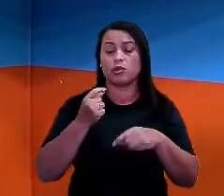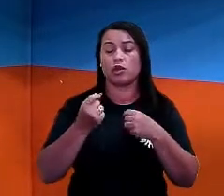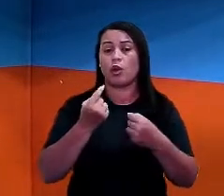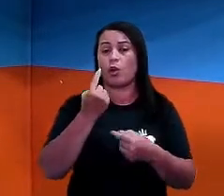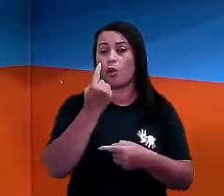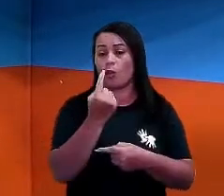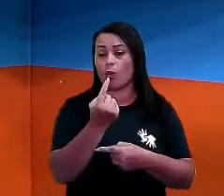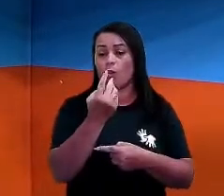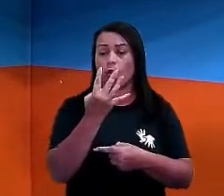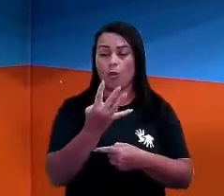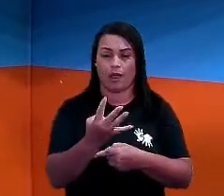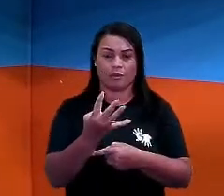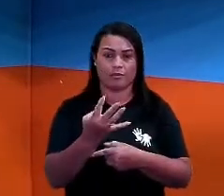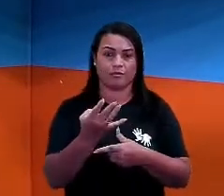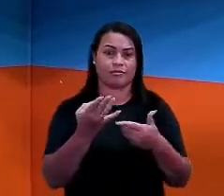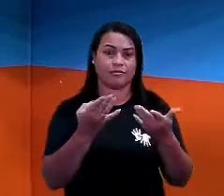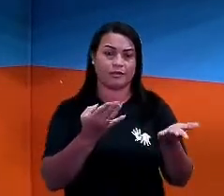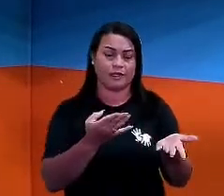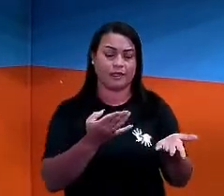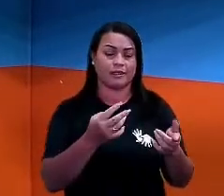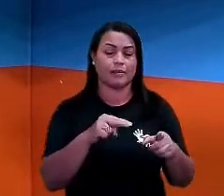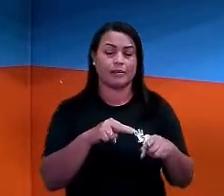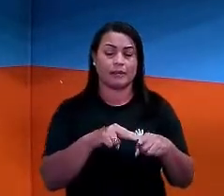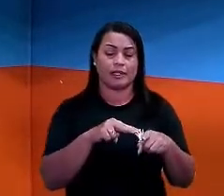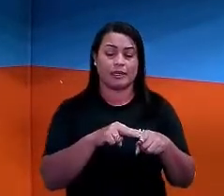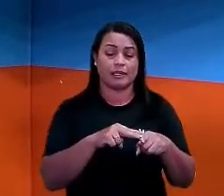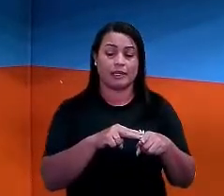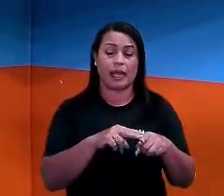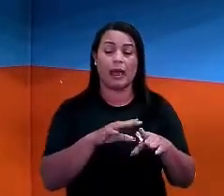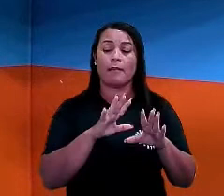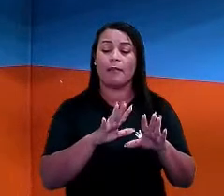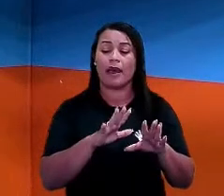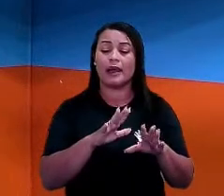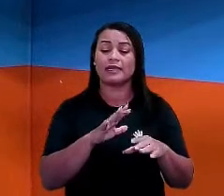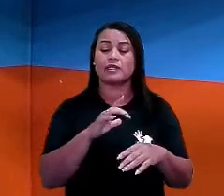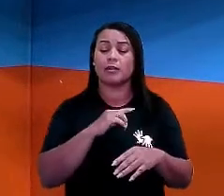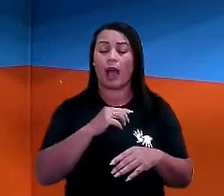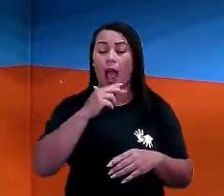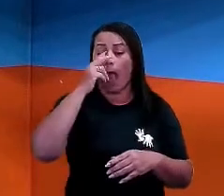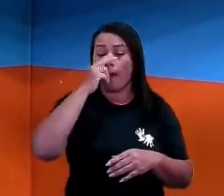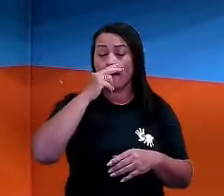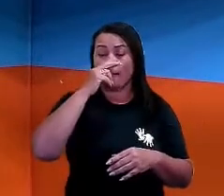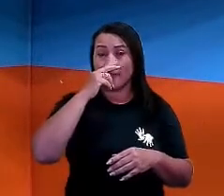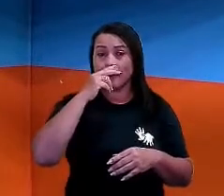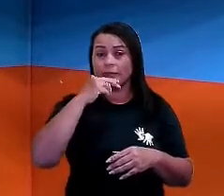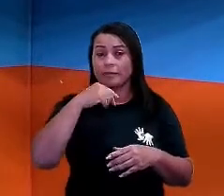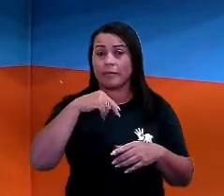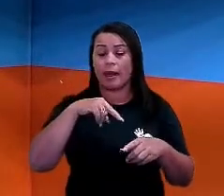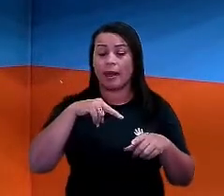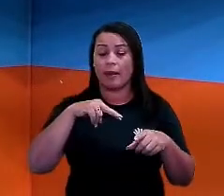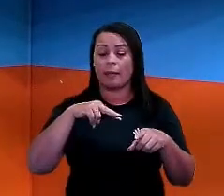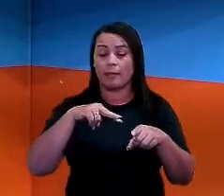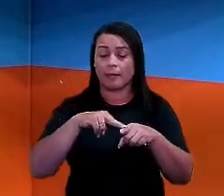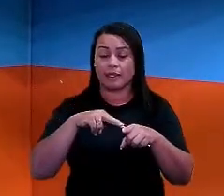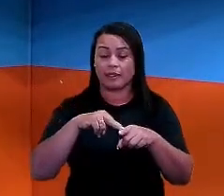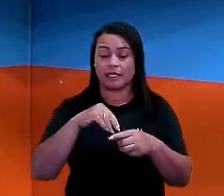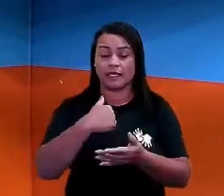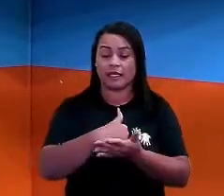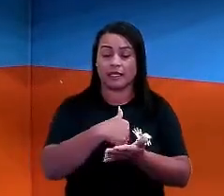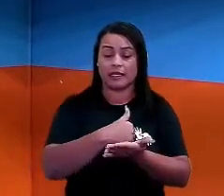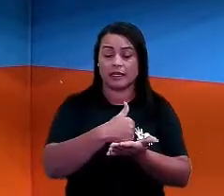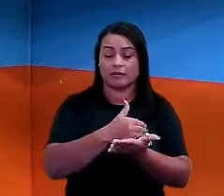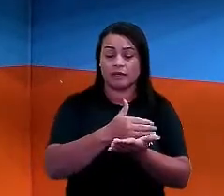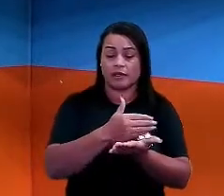1/4 dessa pizza. No entanto, se eu pegar a mesma pizza e dividi-la em 8